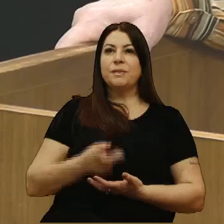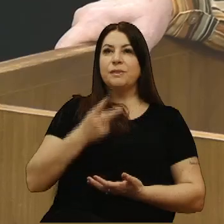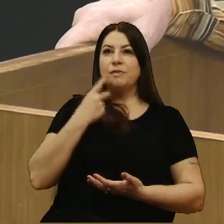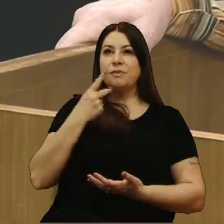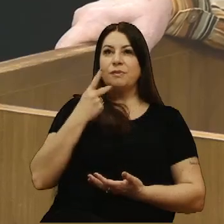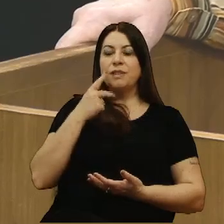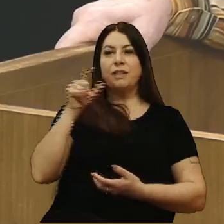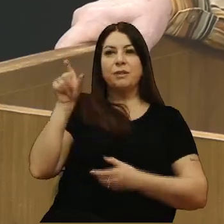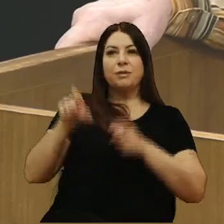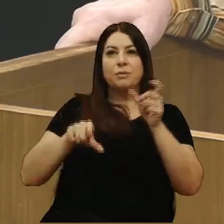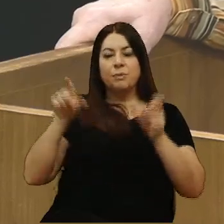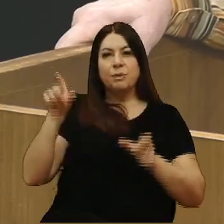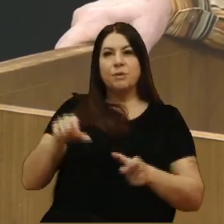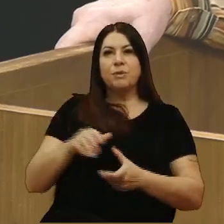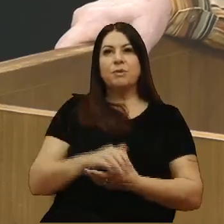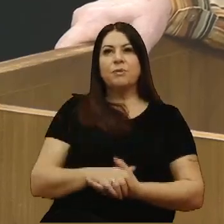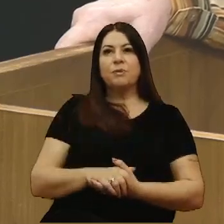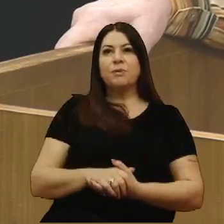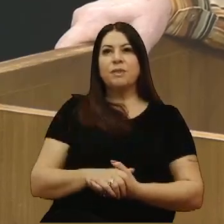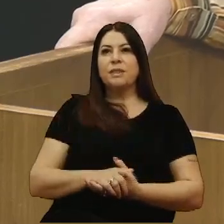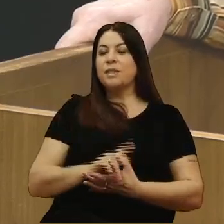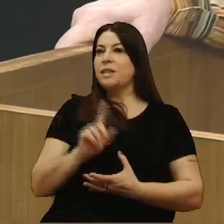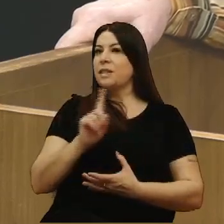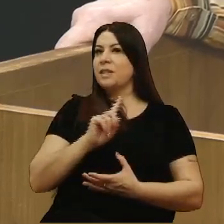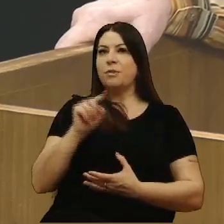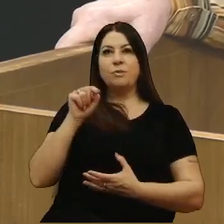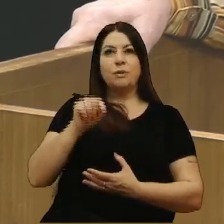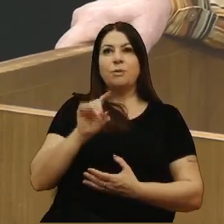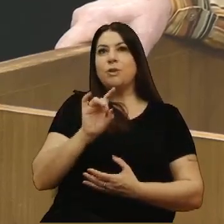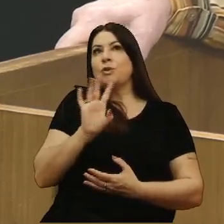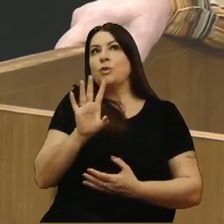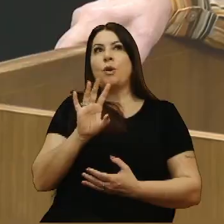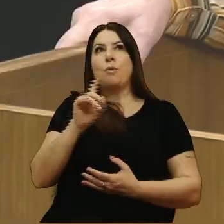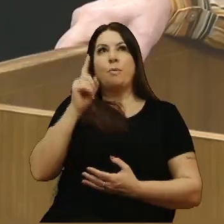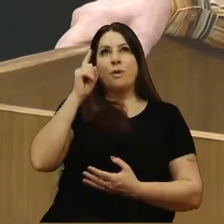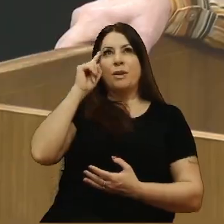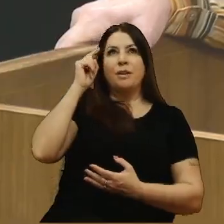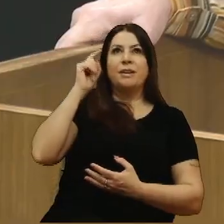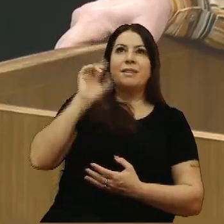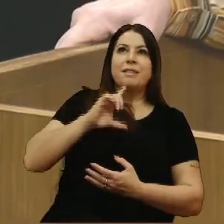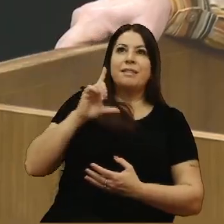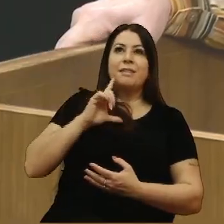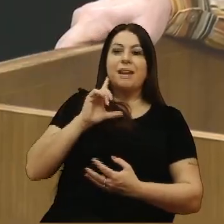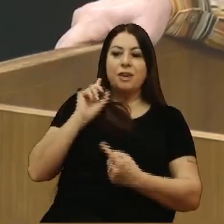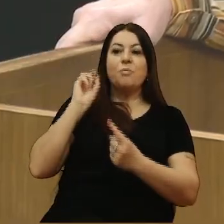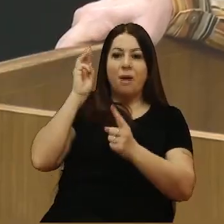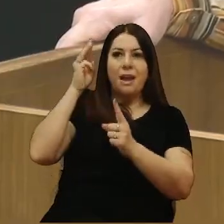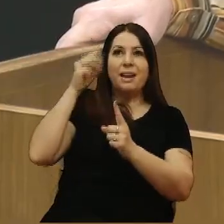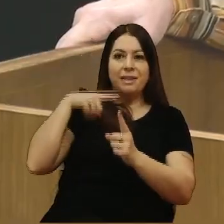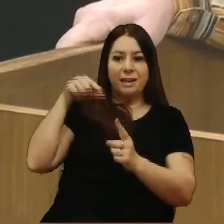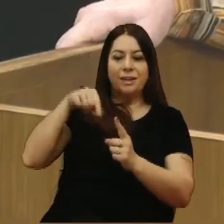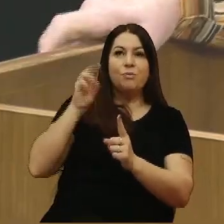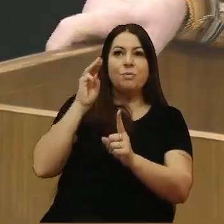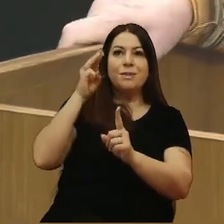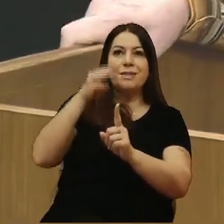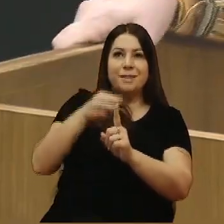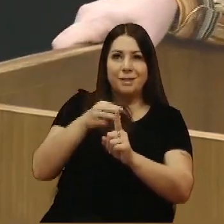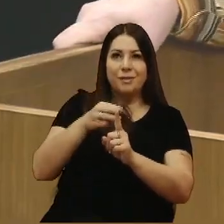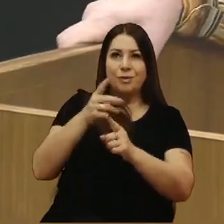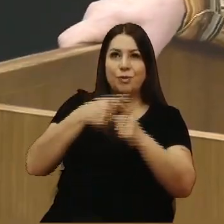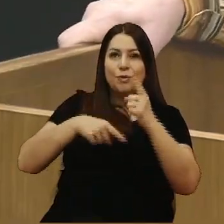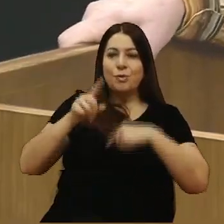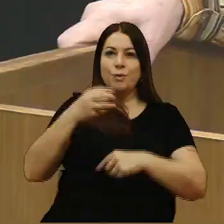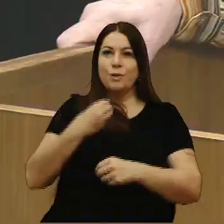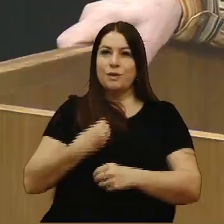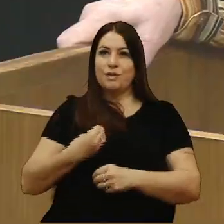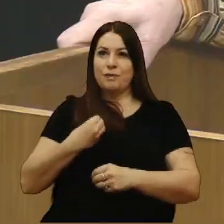com pessoas que não estão aqui por acaso, que têm uma missão, tornar a